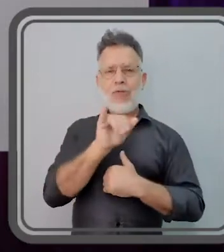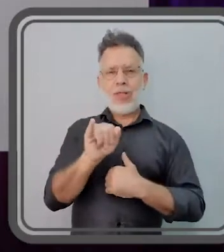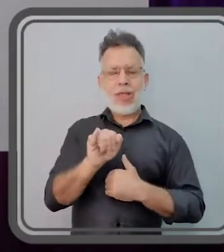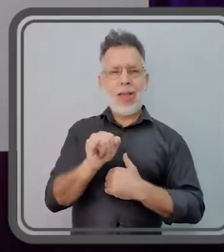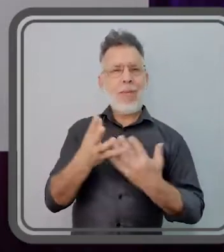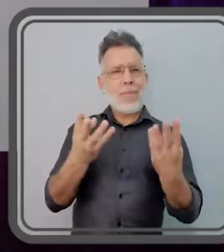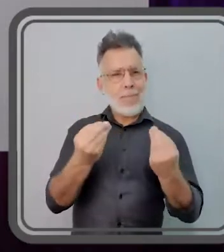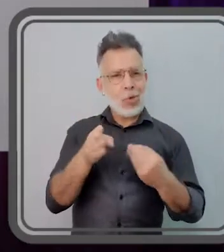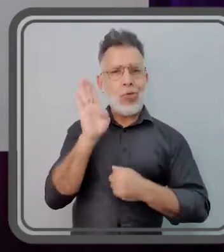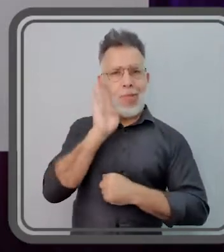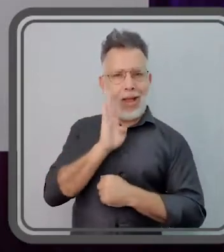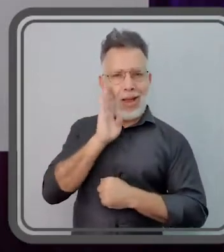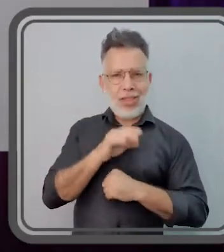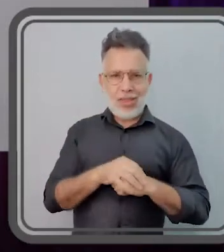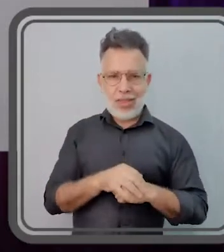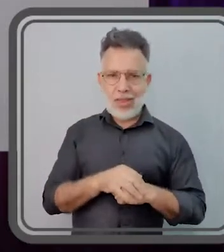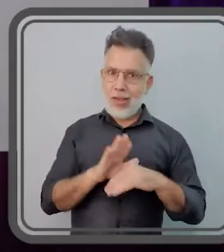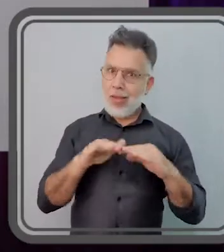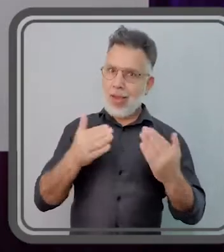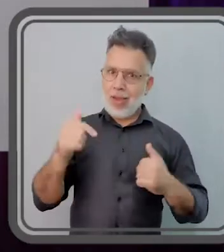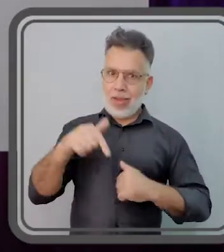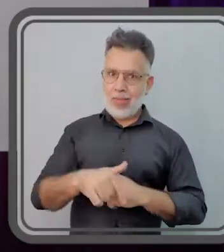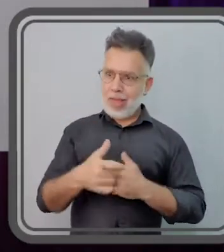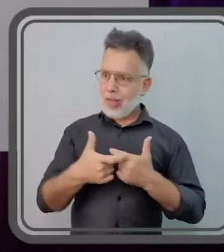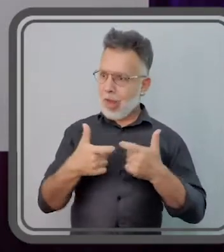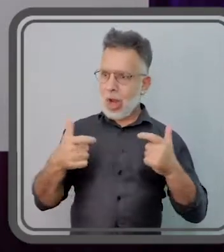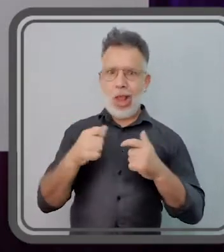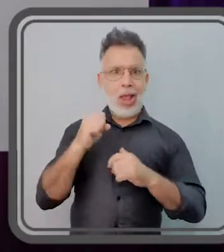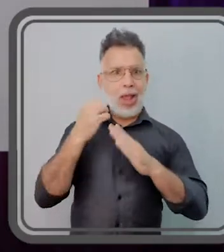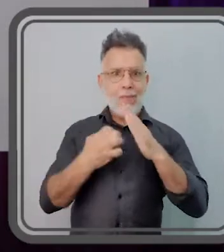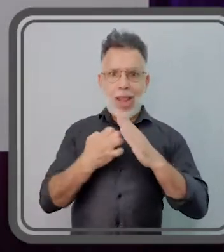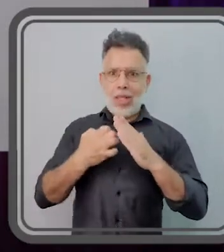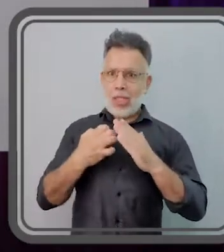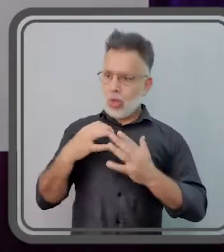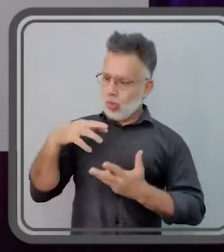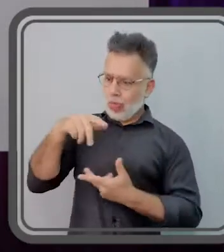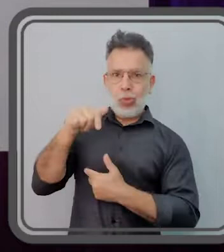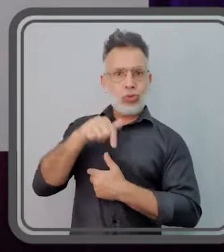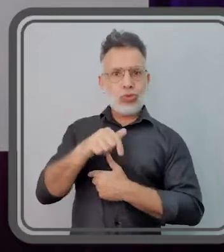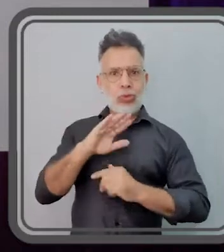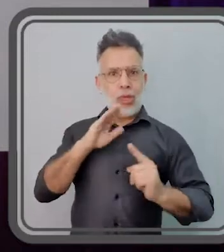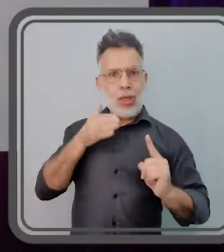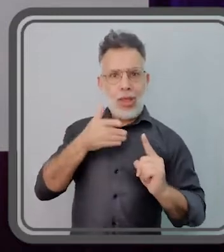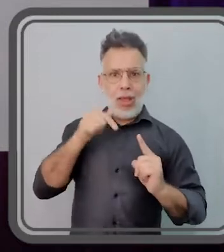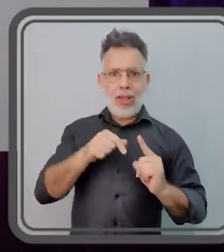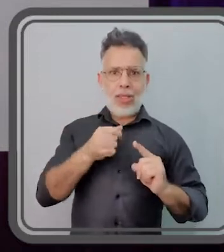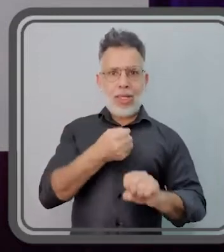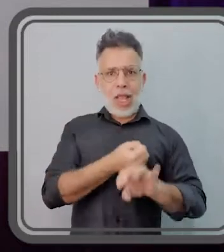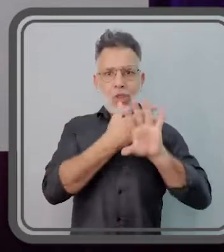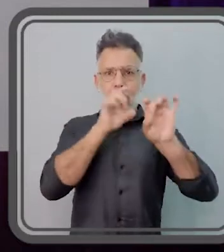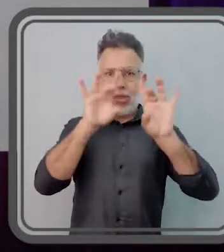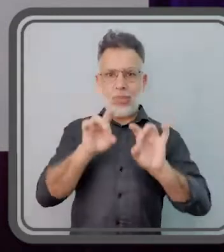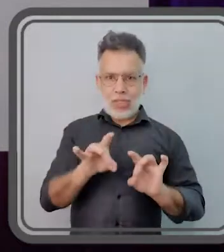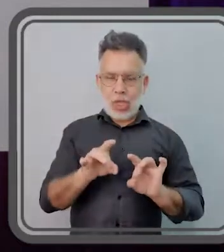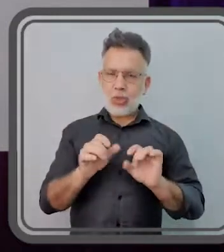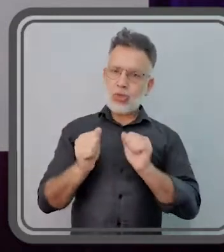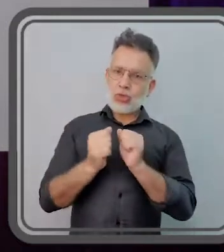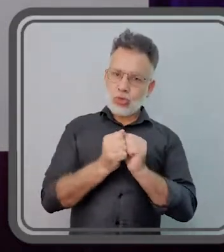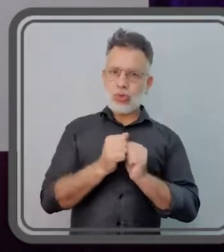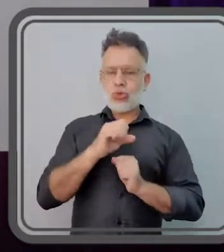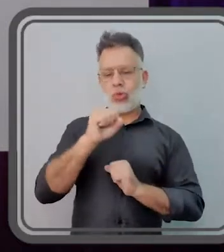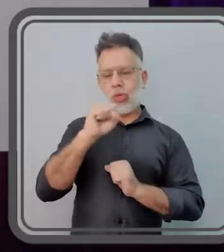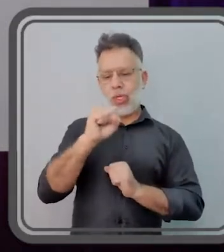ser muito bacana. Afinal de contas, a gente tem aqui uma das maiores empresas do mundo no setor, nesse Intalks especial oferecido